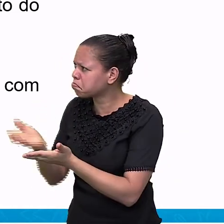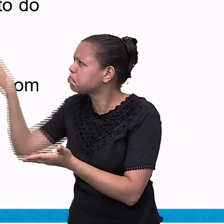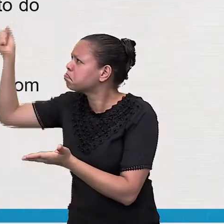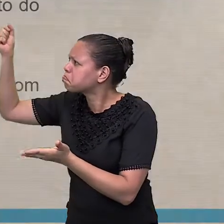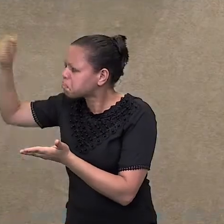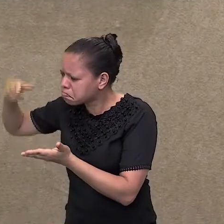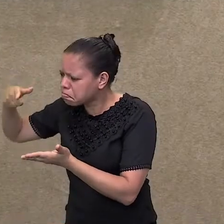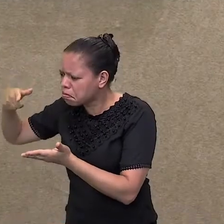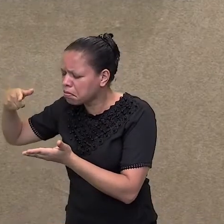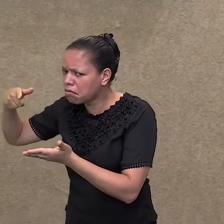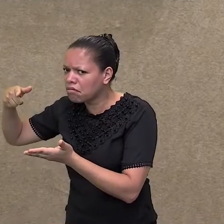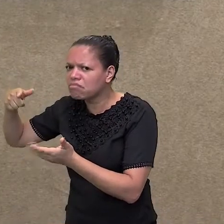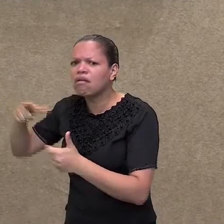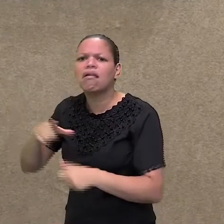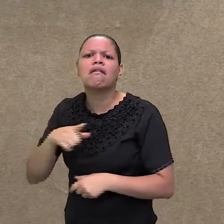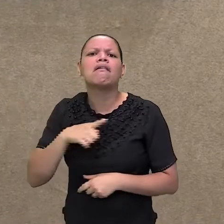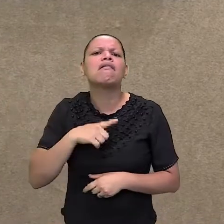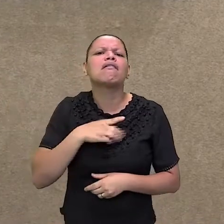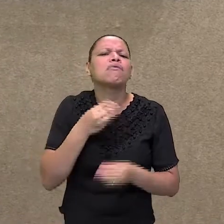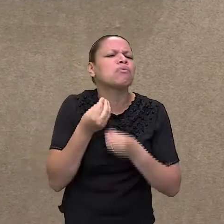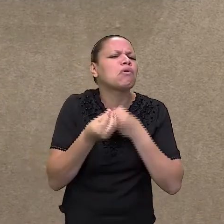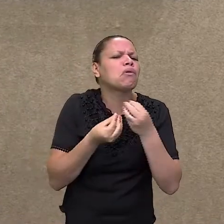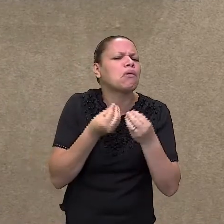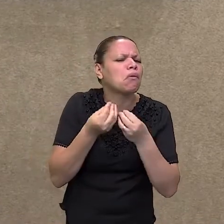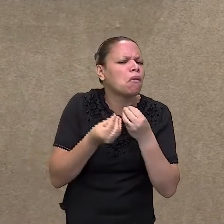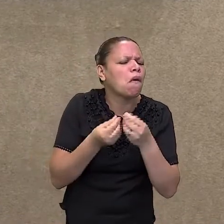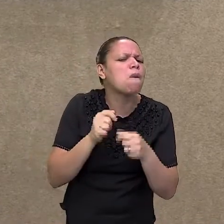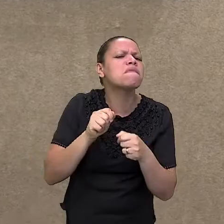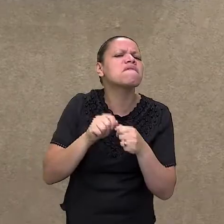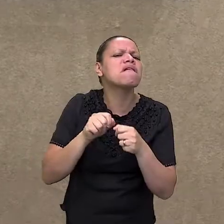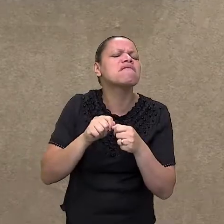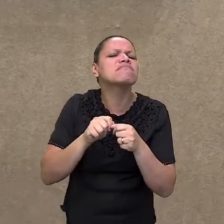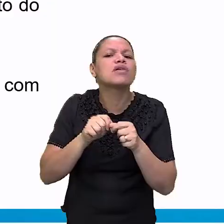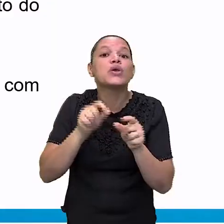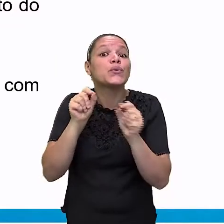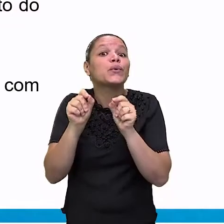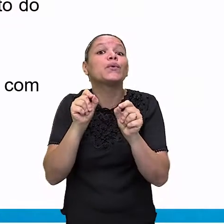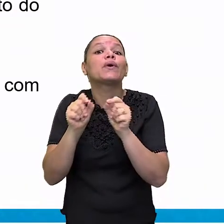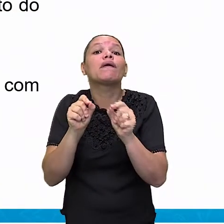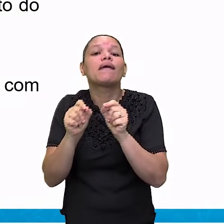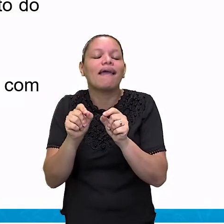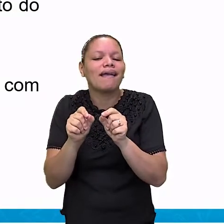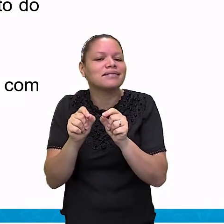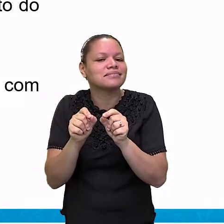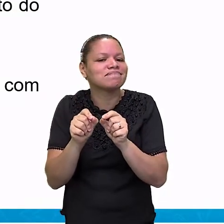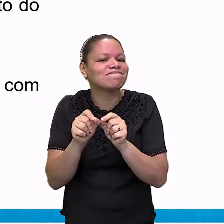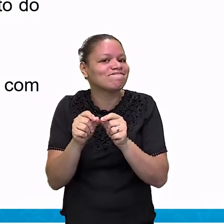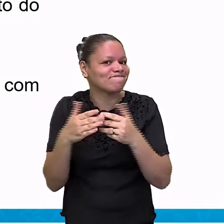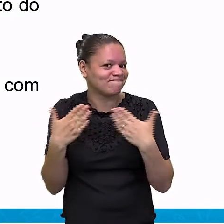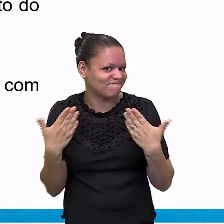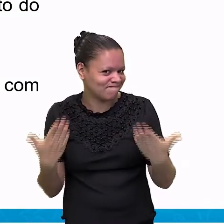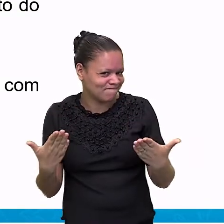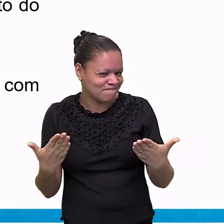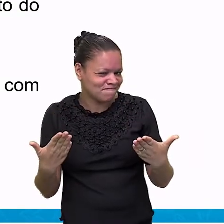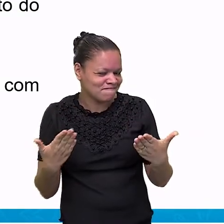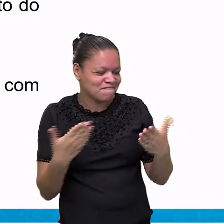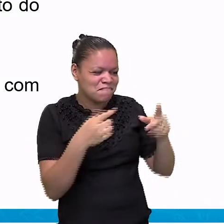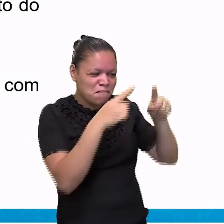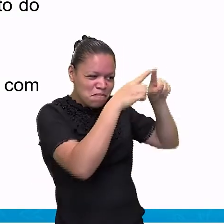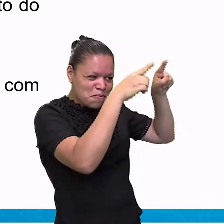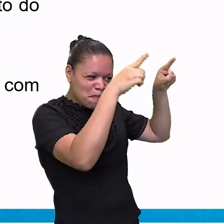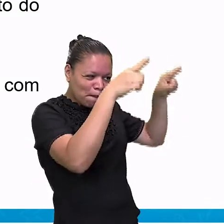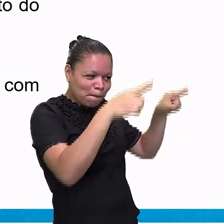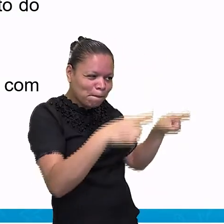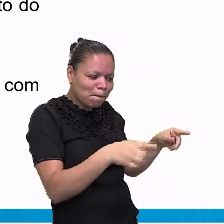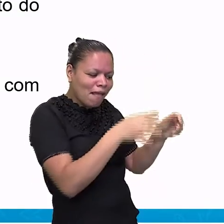como voltar a fazer alguma coisa com isso aí? Como que vai fazer? Tem sim, se colocar o